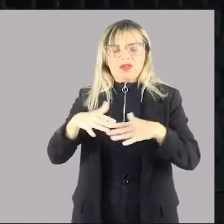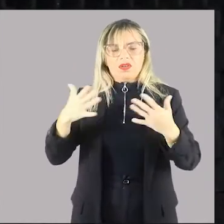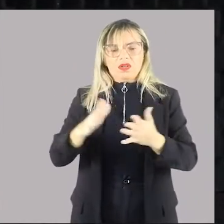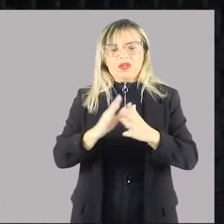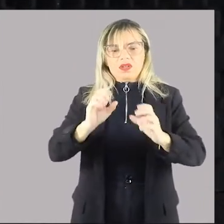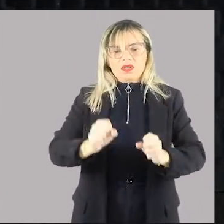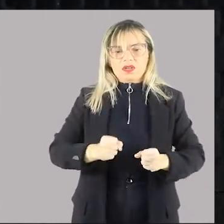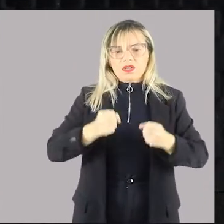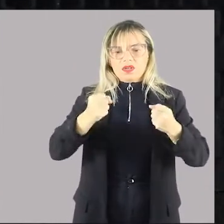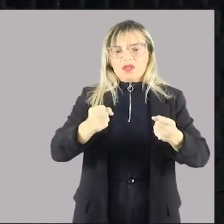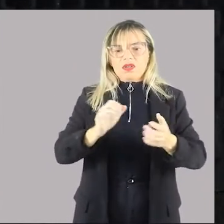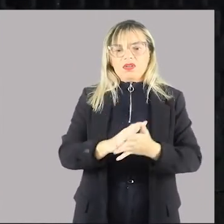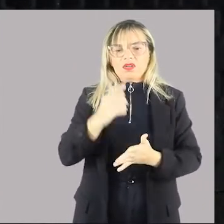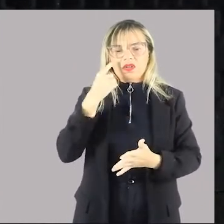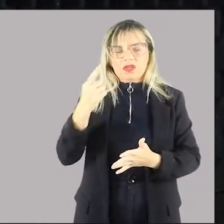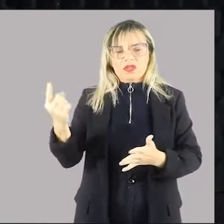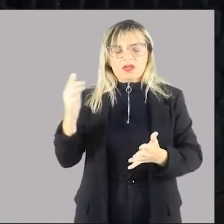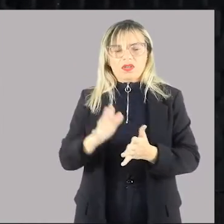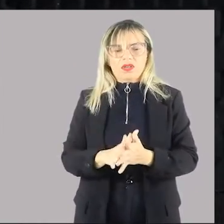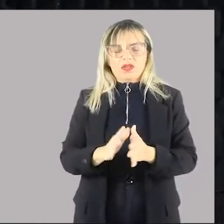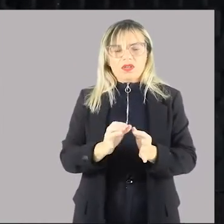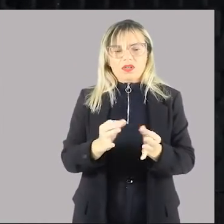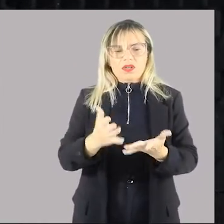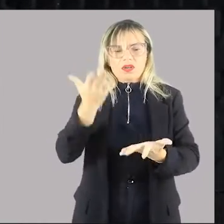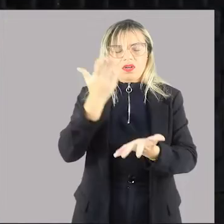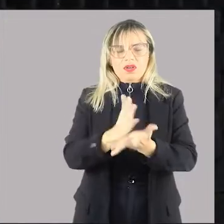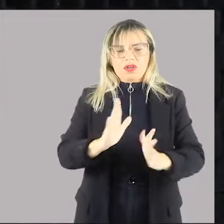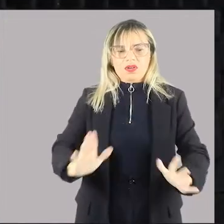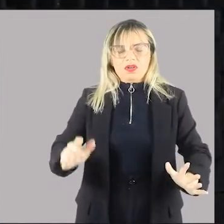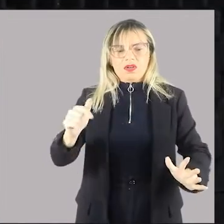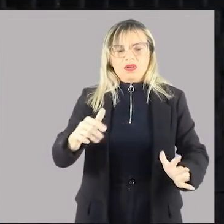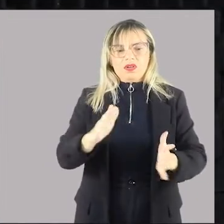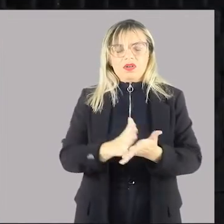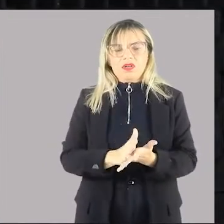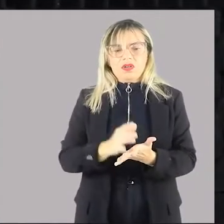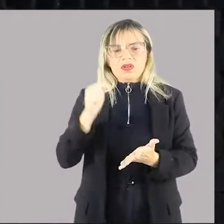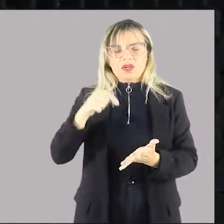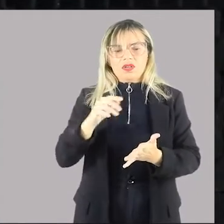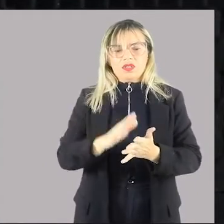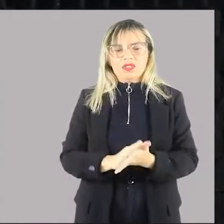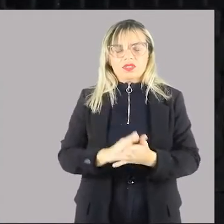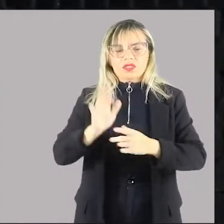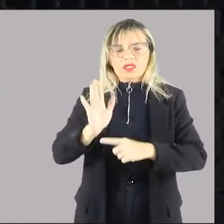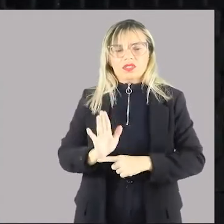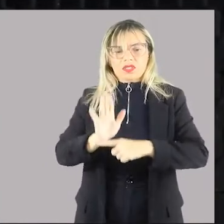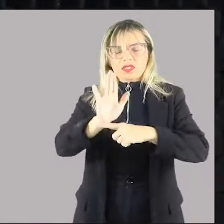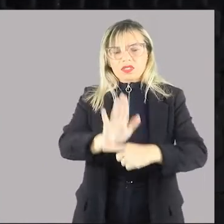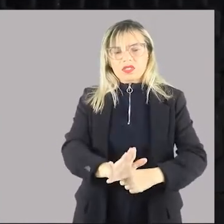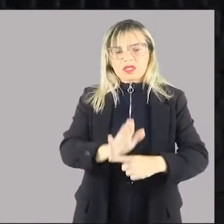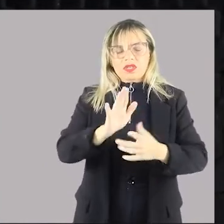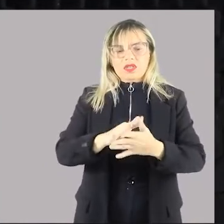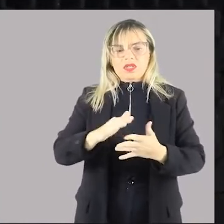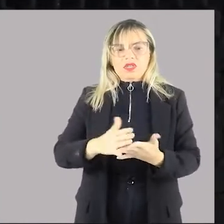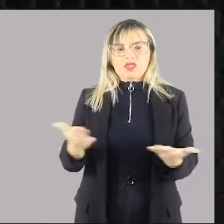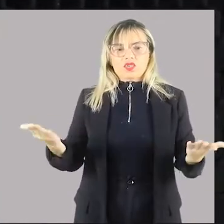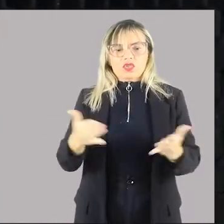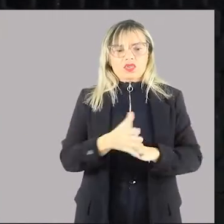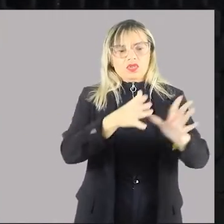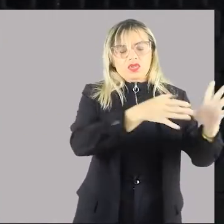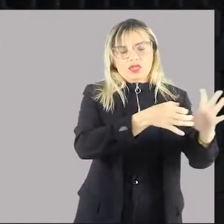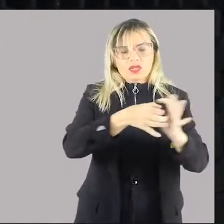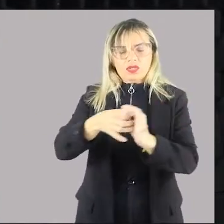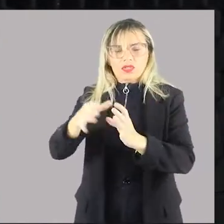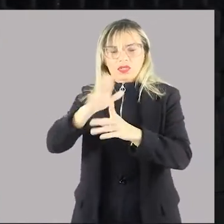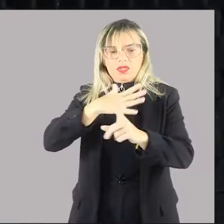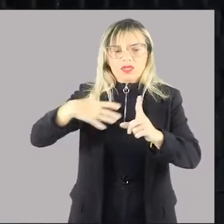nessa possibilidade de simplesmente acabar com essas compensações. Mas diante da realidade que se tem social nesse